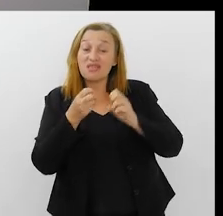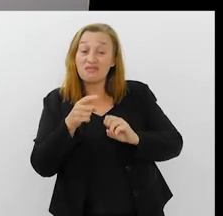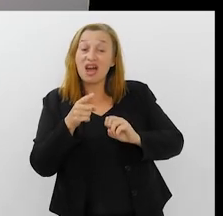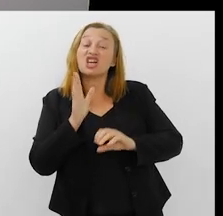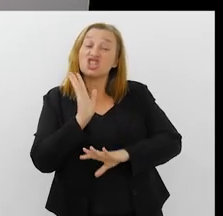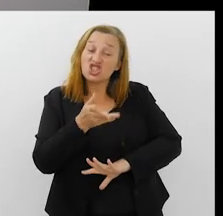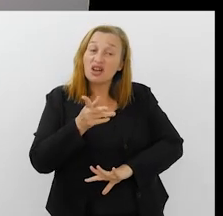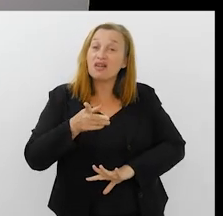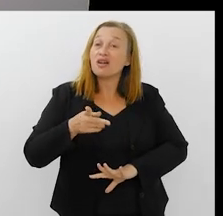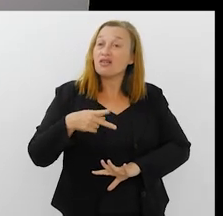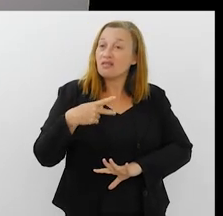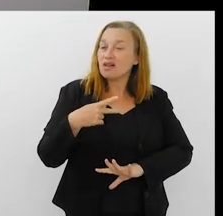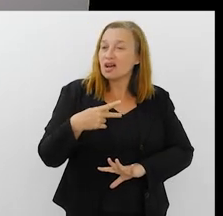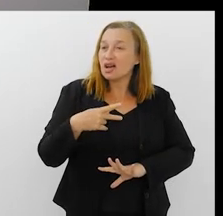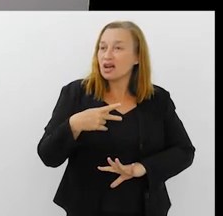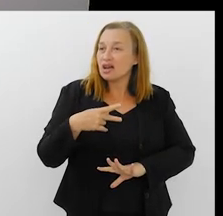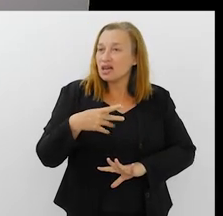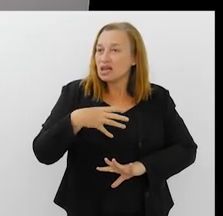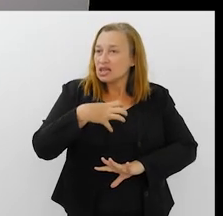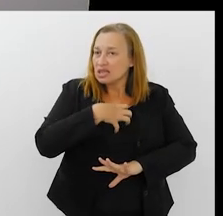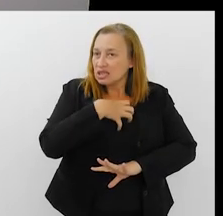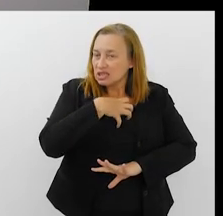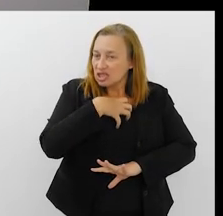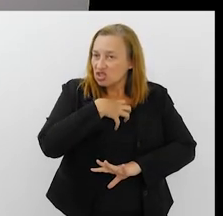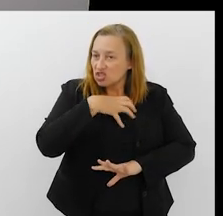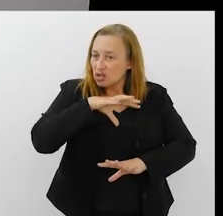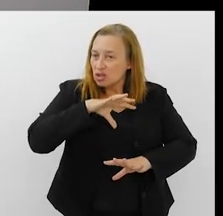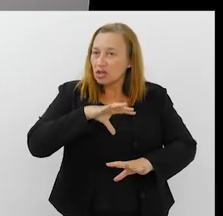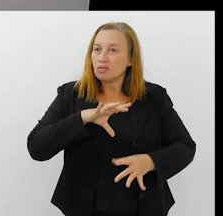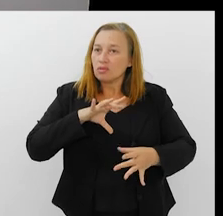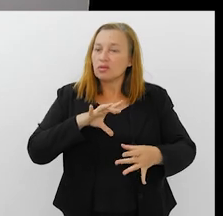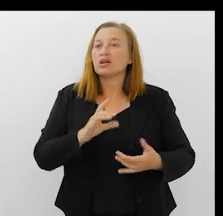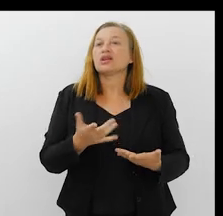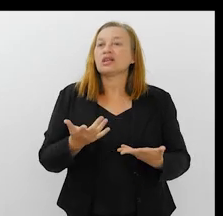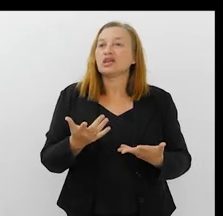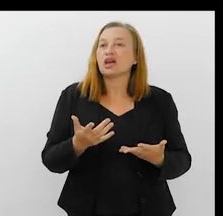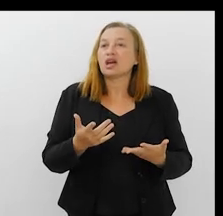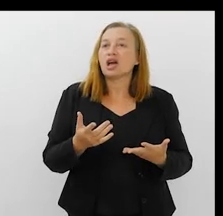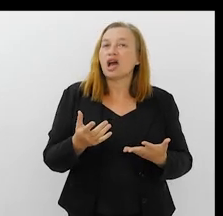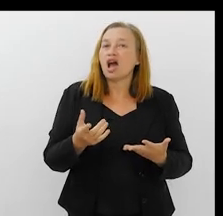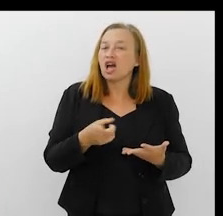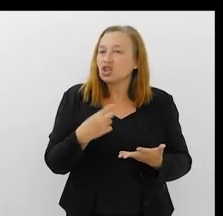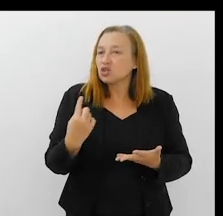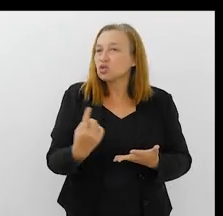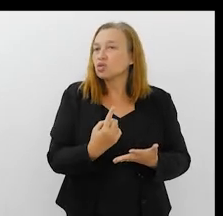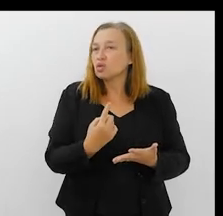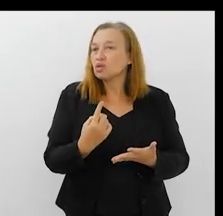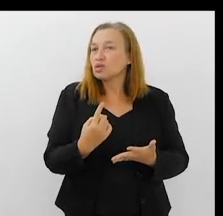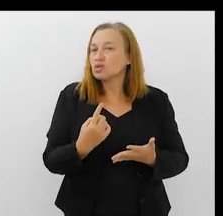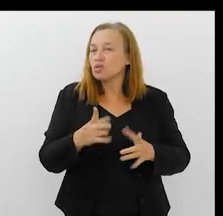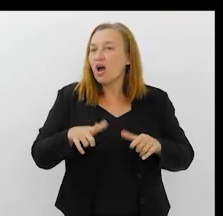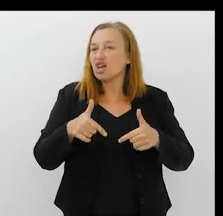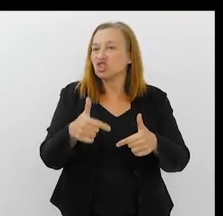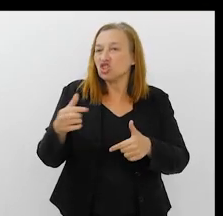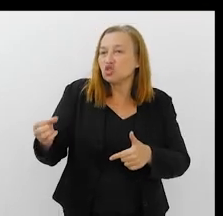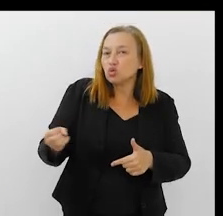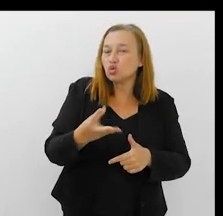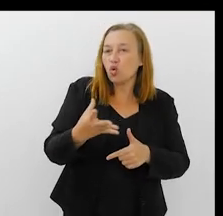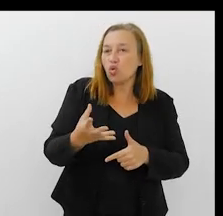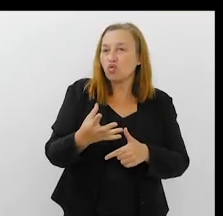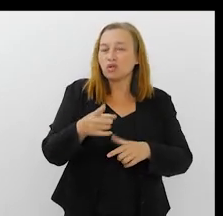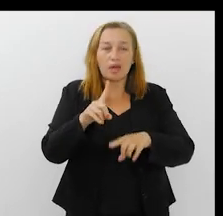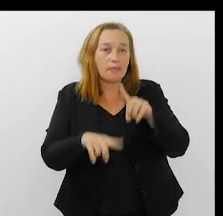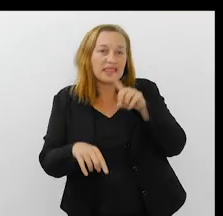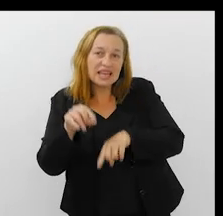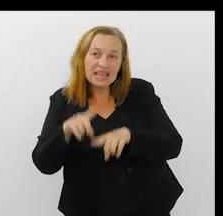falava pelo, por ela, tipo, olha, nossa modernidade está na forma, está